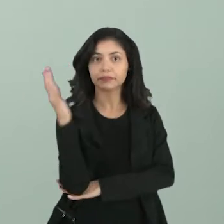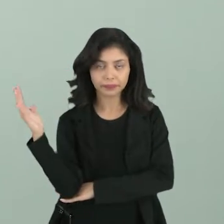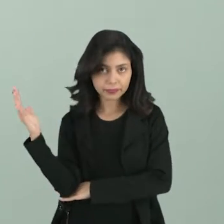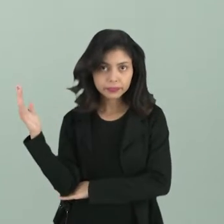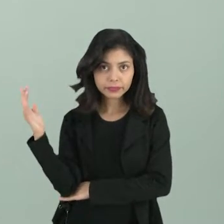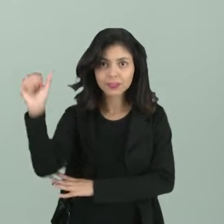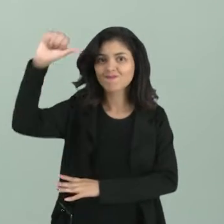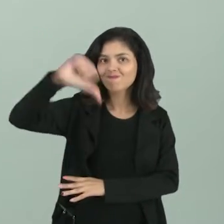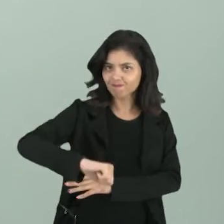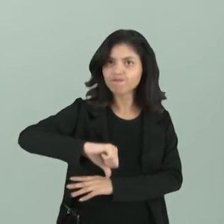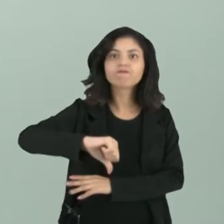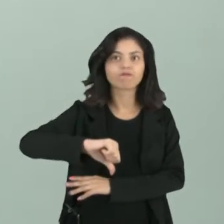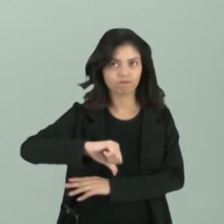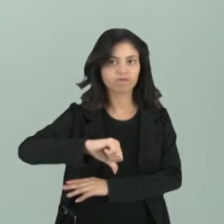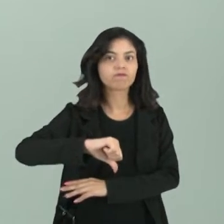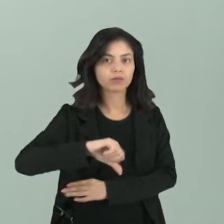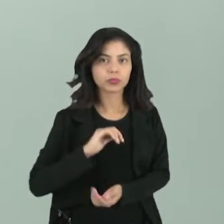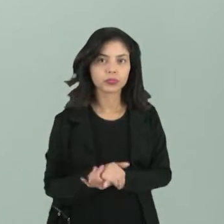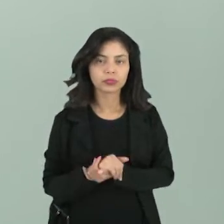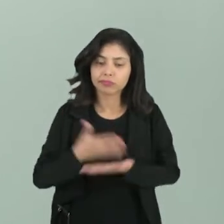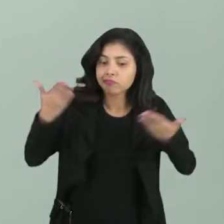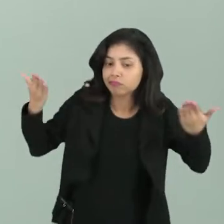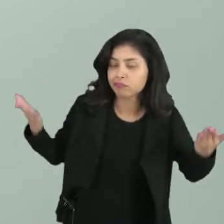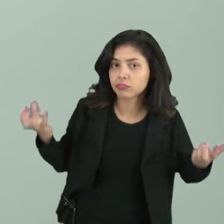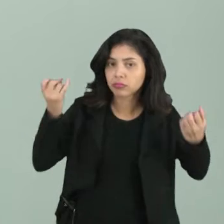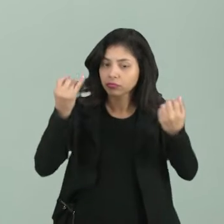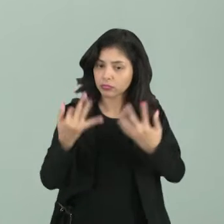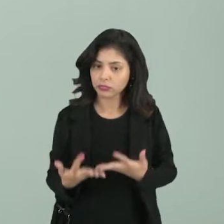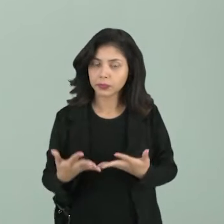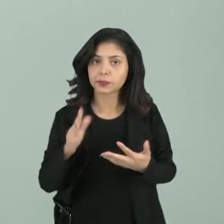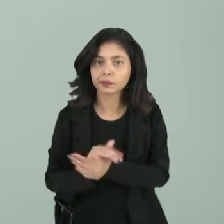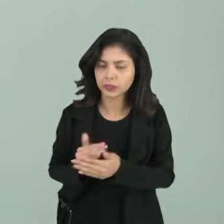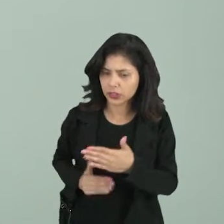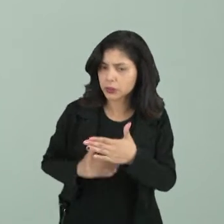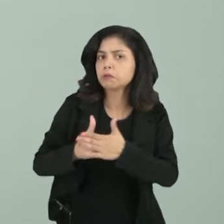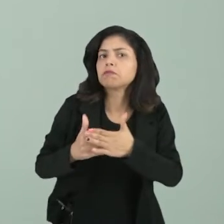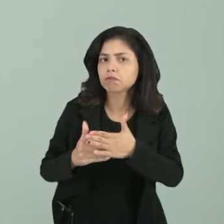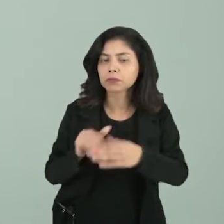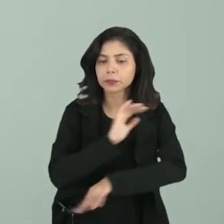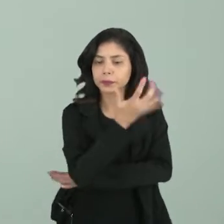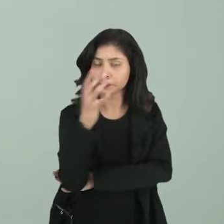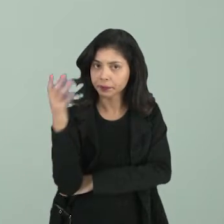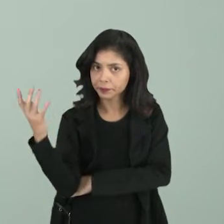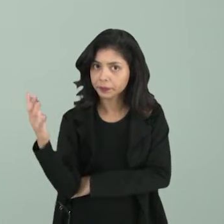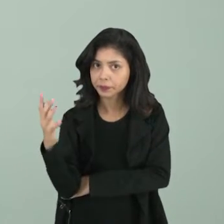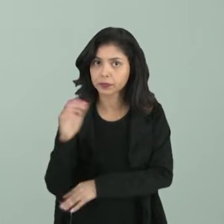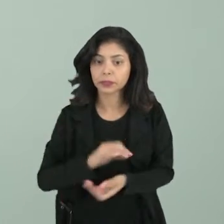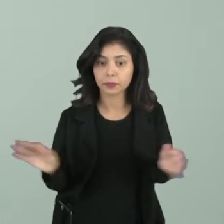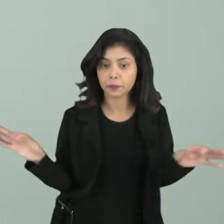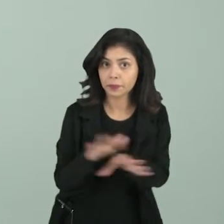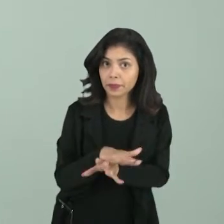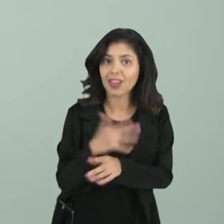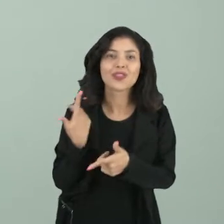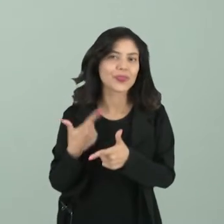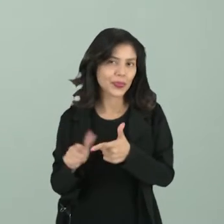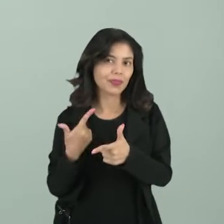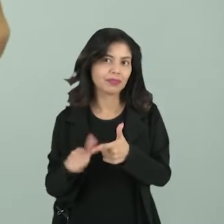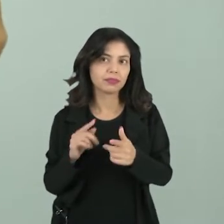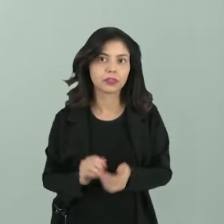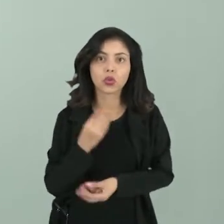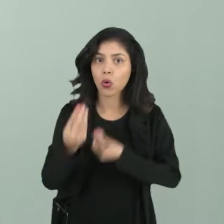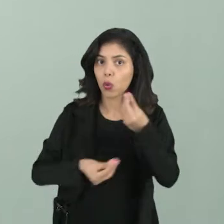das vezes não é concedido. E aí nós temos justamente os prejuízos ambientais, ou seja, o meio ambiente ele